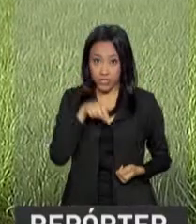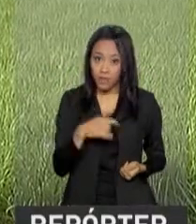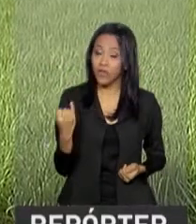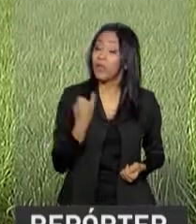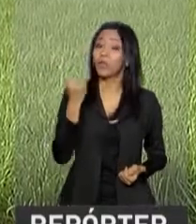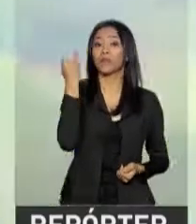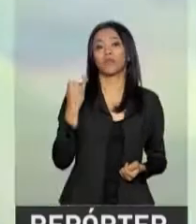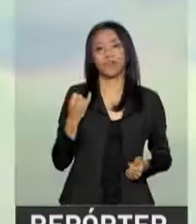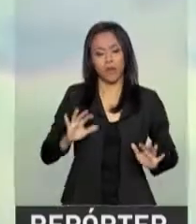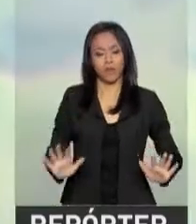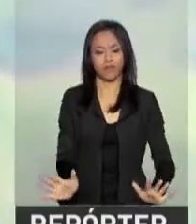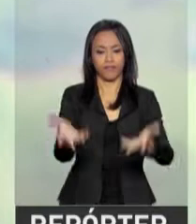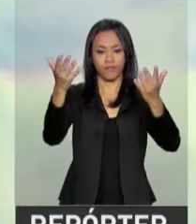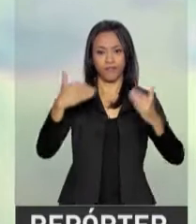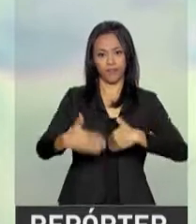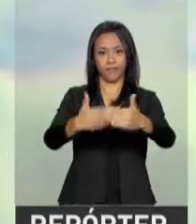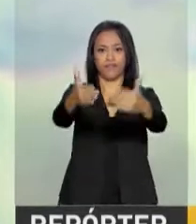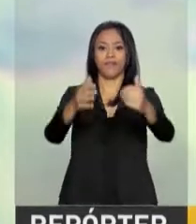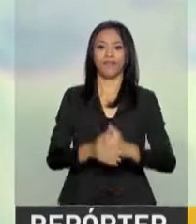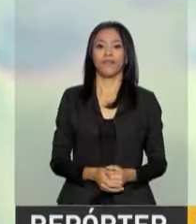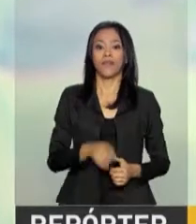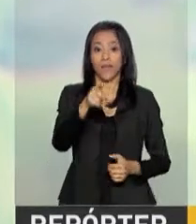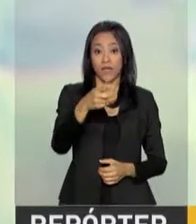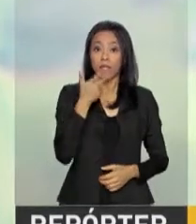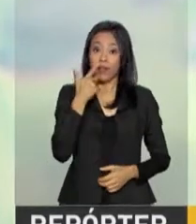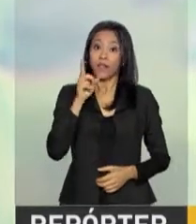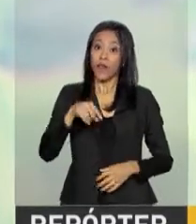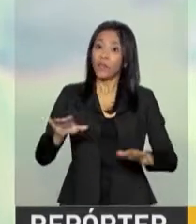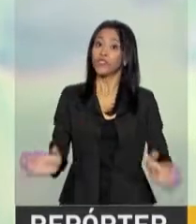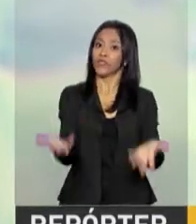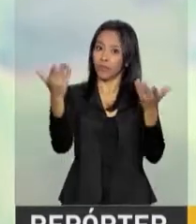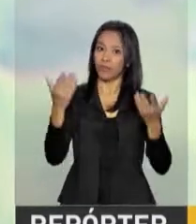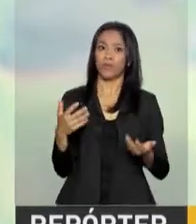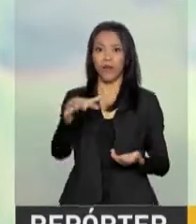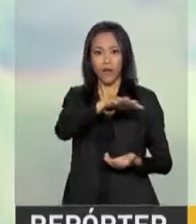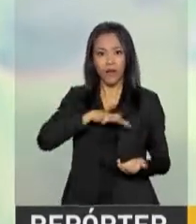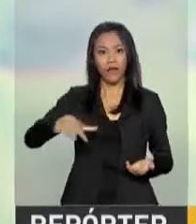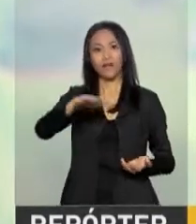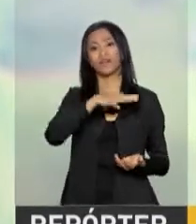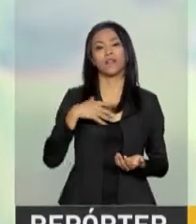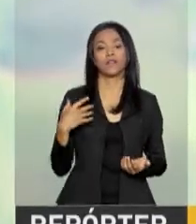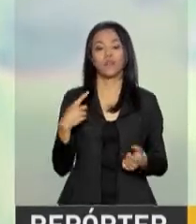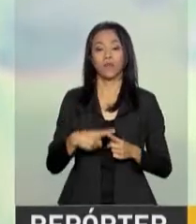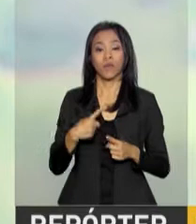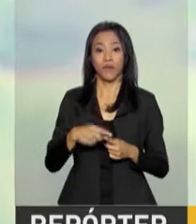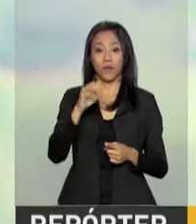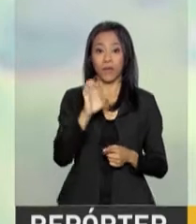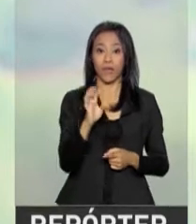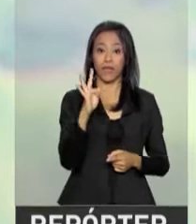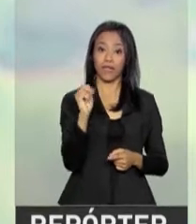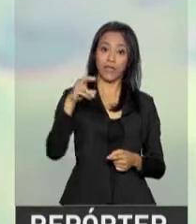do setor na verdade estimo muito grande em termos de trazer uma competitividade do etanol em relação